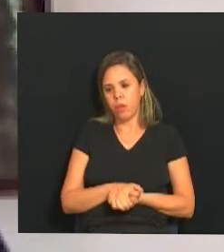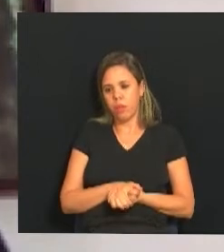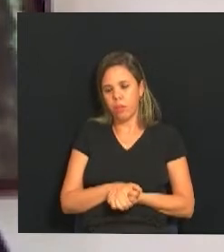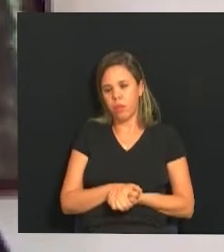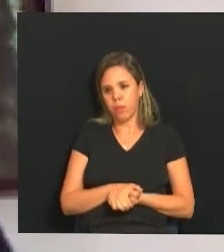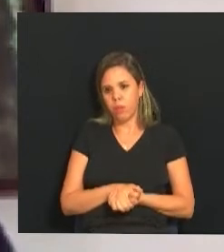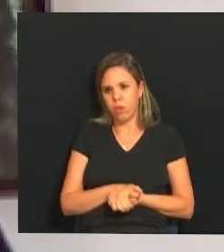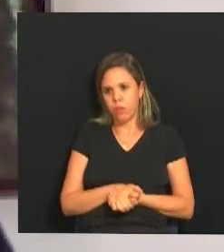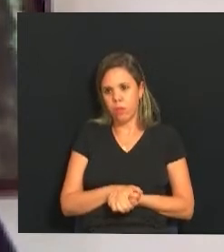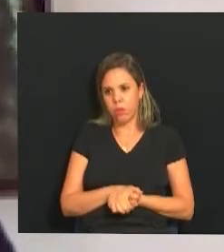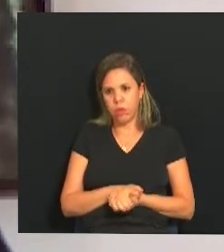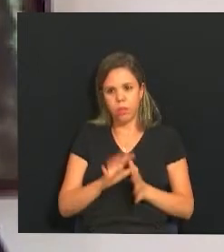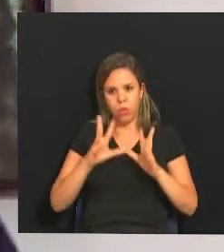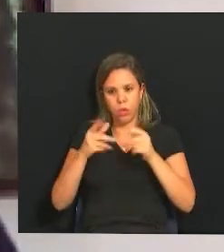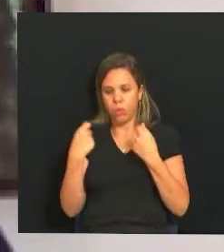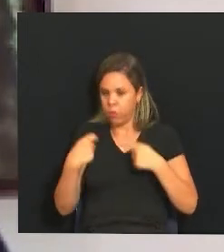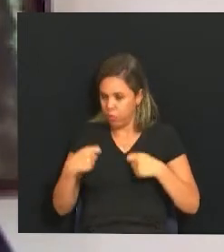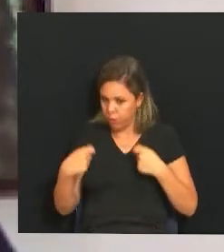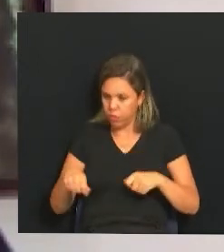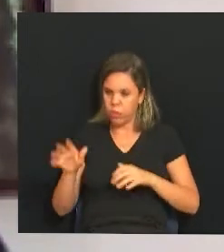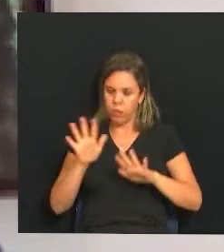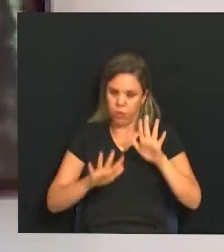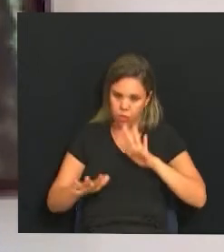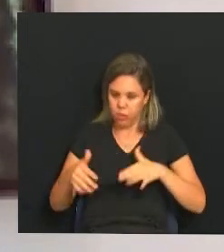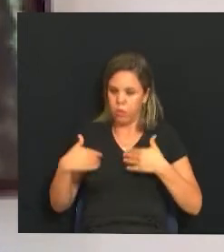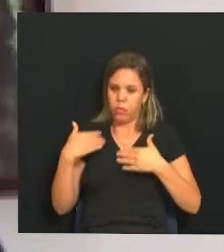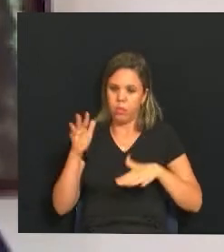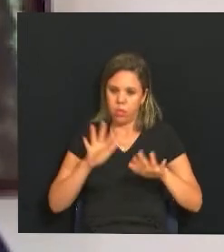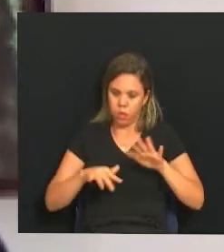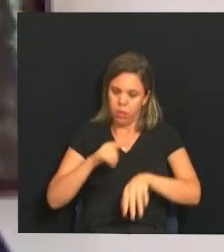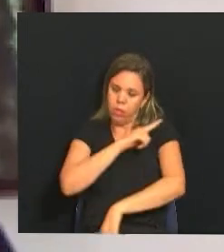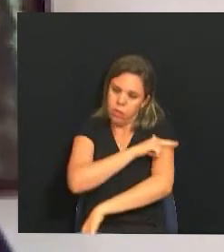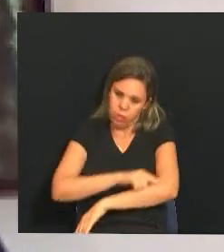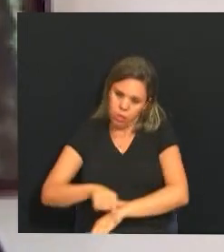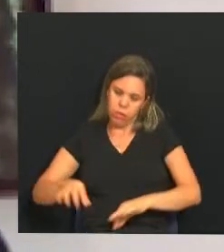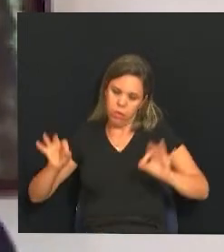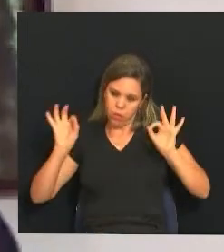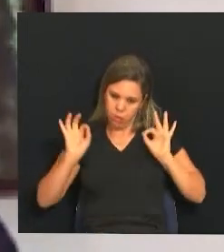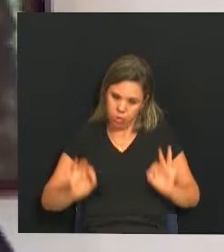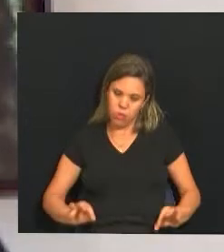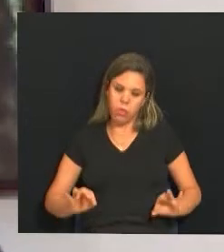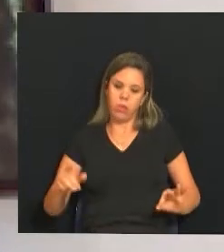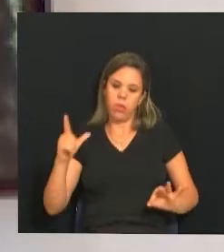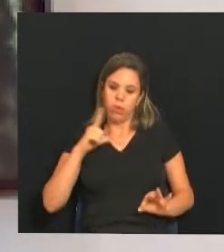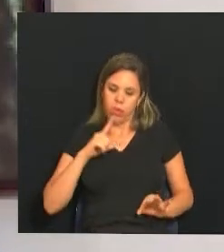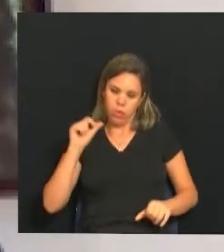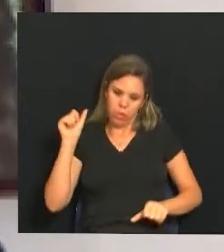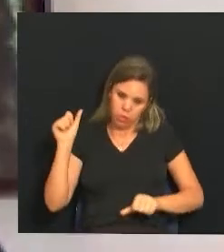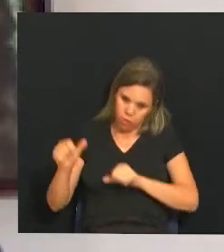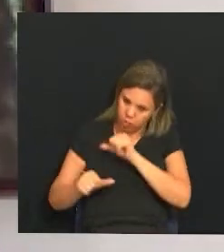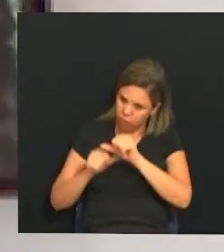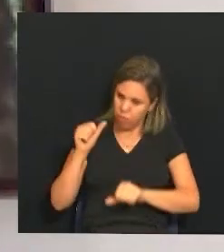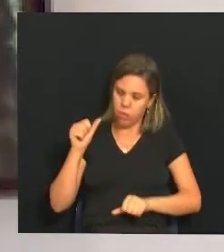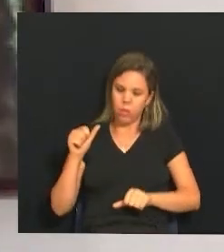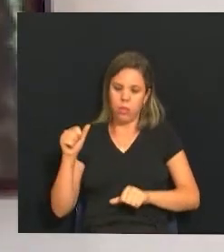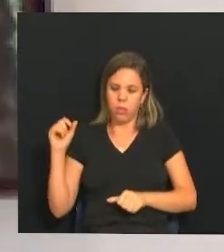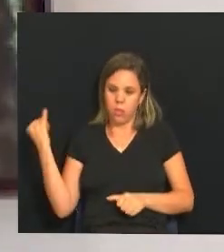ação, todo mundo tem que tomar ações diárias para realmente ter uma mudança, e uma